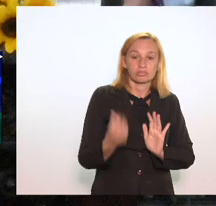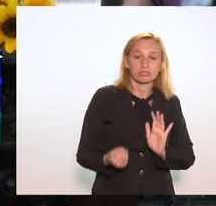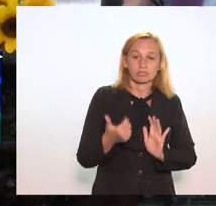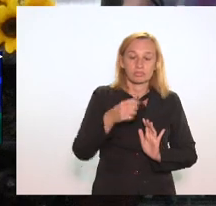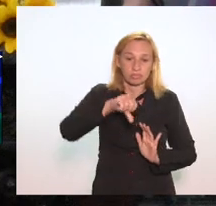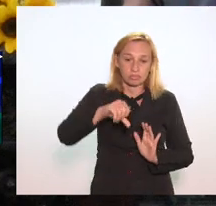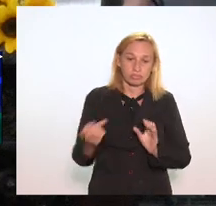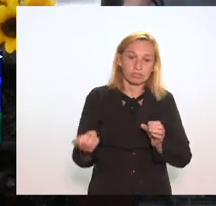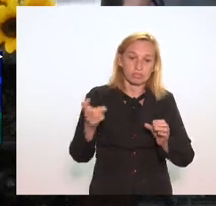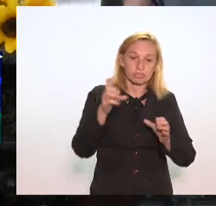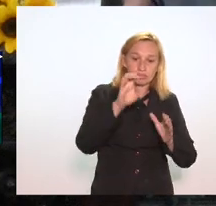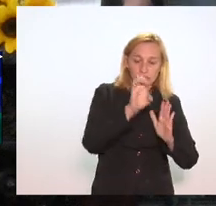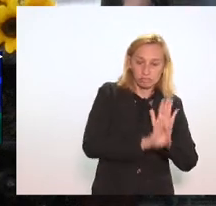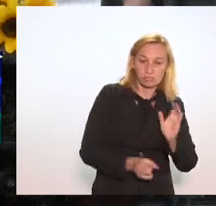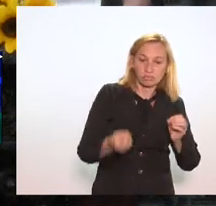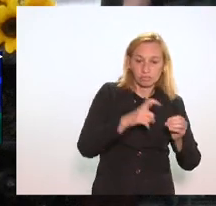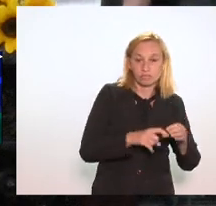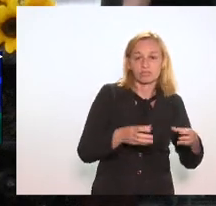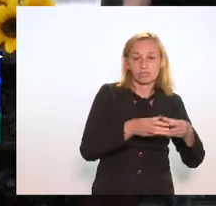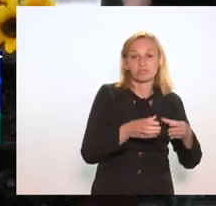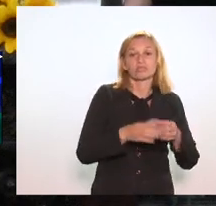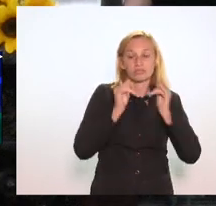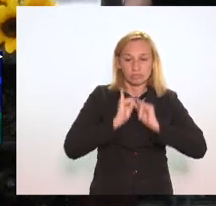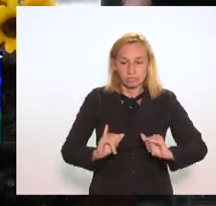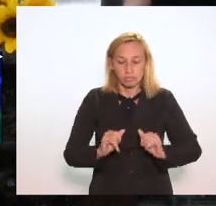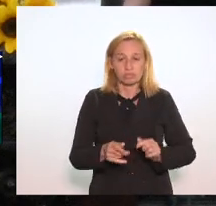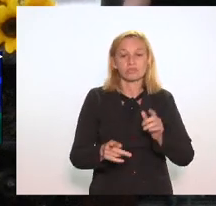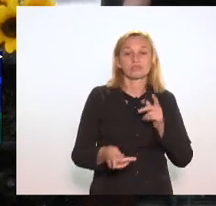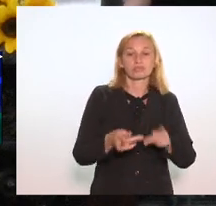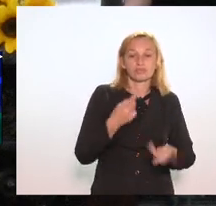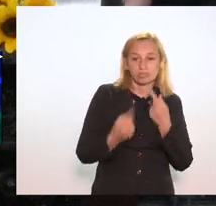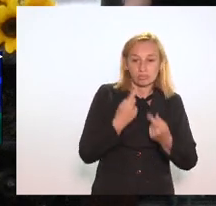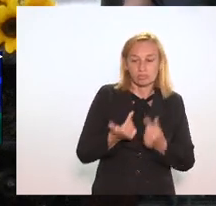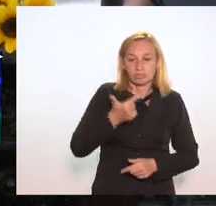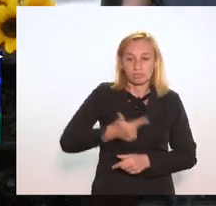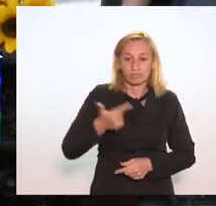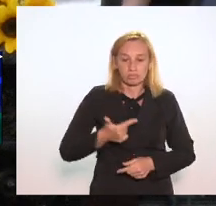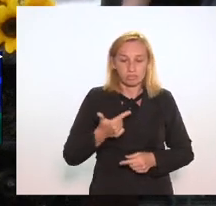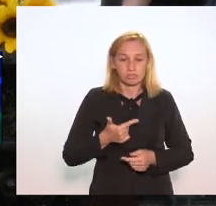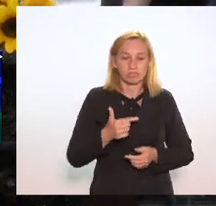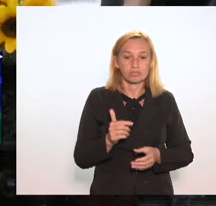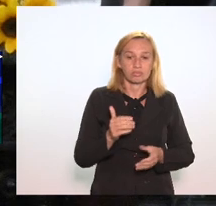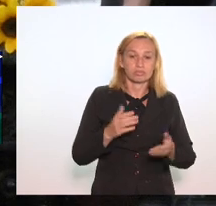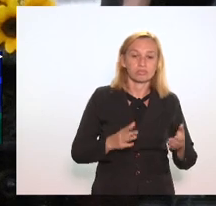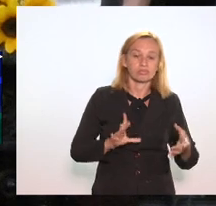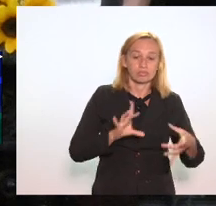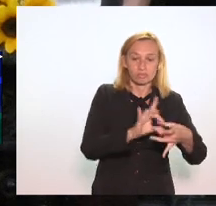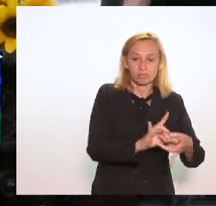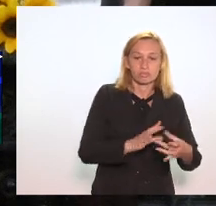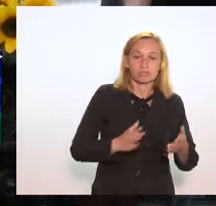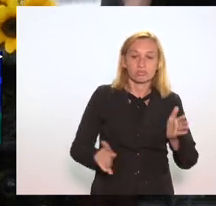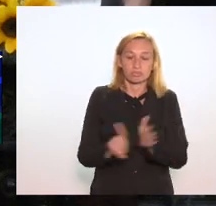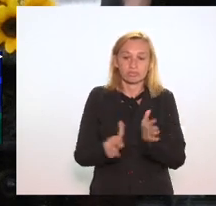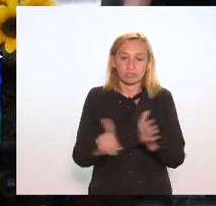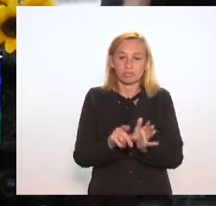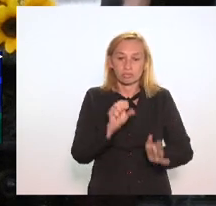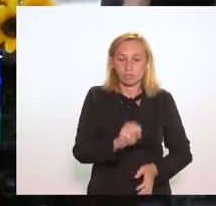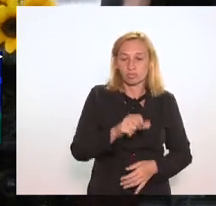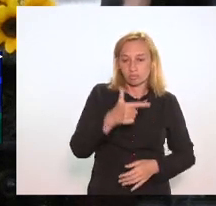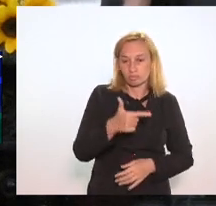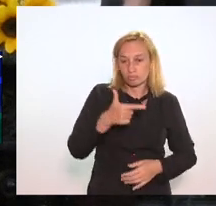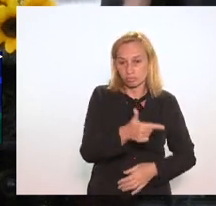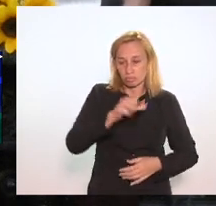proposta recebeu nove emendas e atua nas comissões anuncio em tramitação ordinária segunda discussão redação do vencido assim mandado pode lei